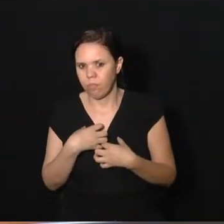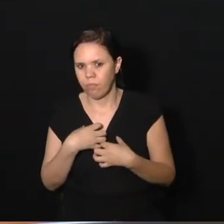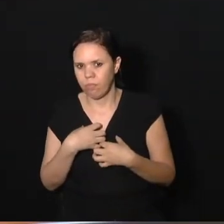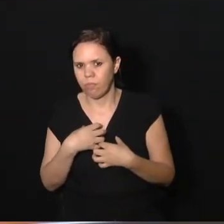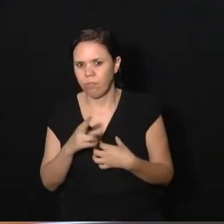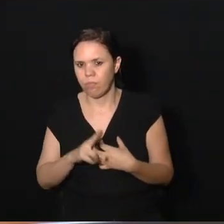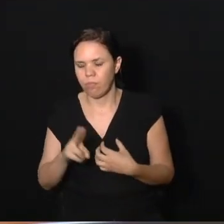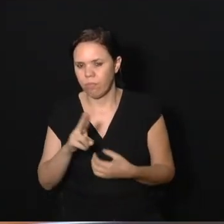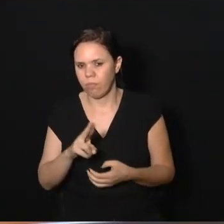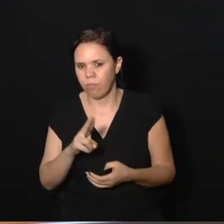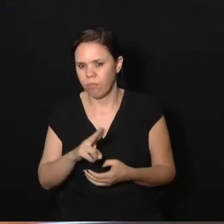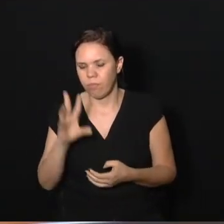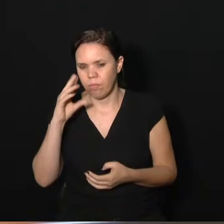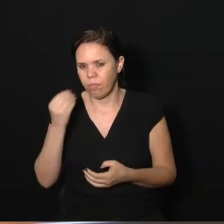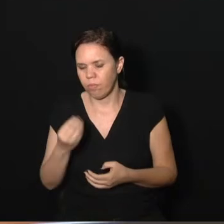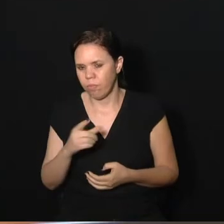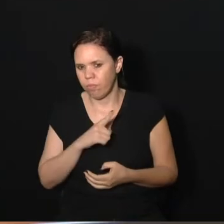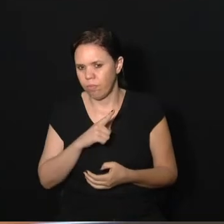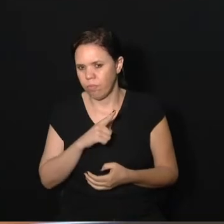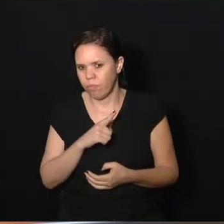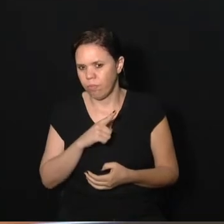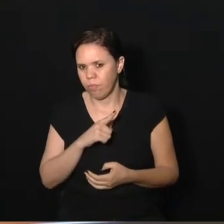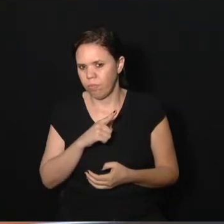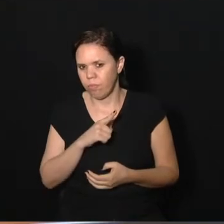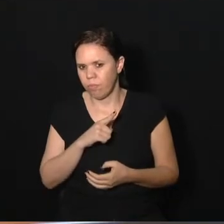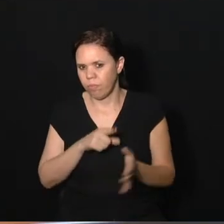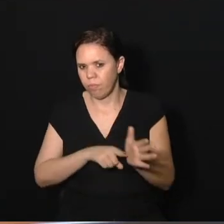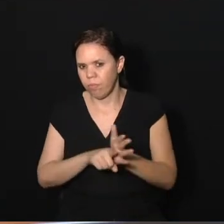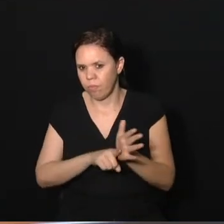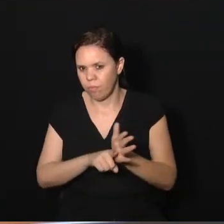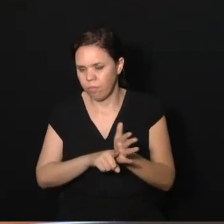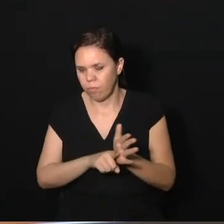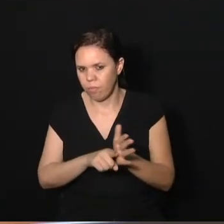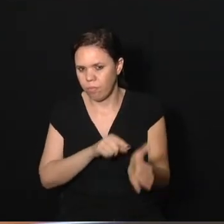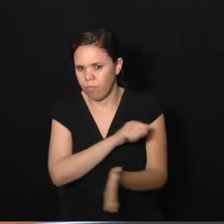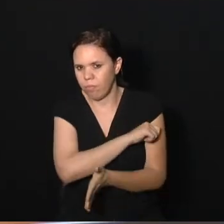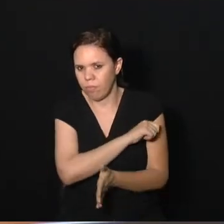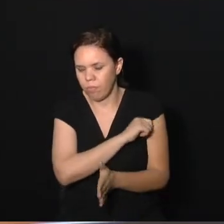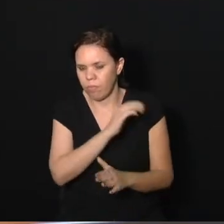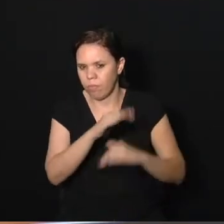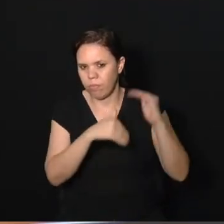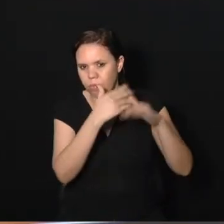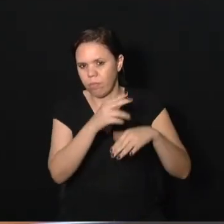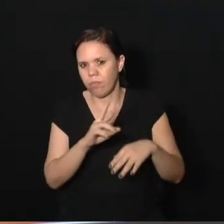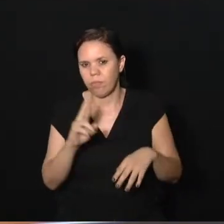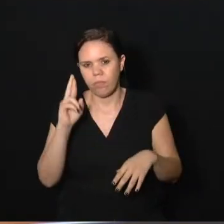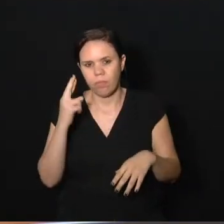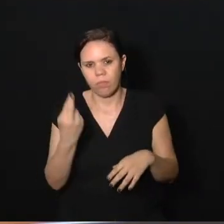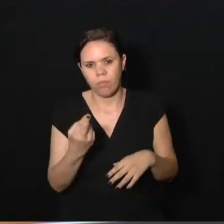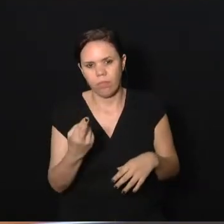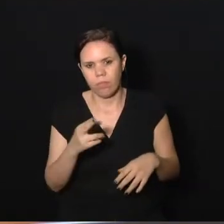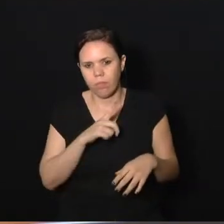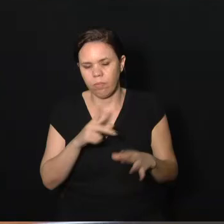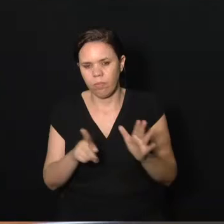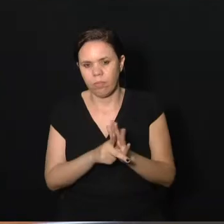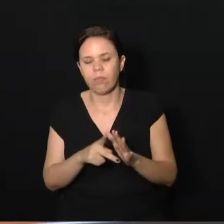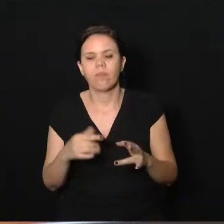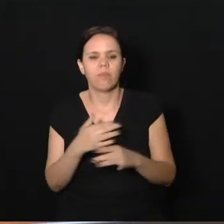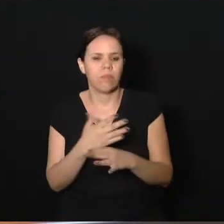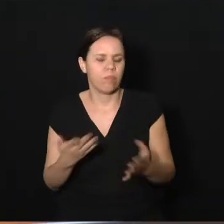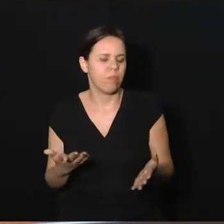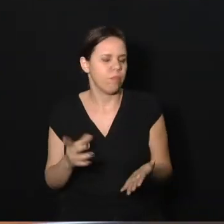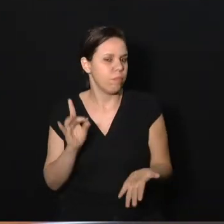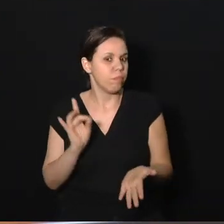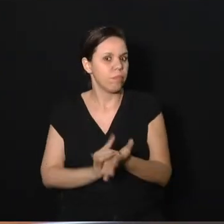usar, né, o conhecimento que a gente tem, os pesquisadores, os alunos ali, para desenvolver soluções para a própria cidade. e ser realmente